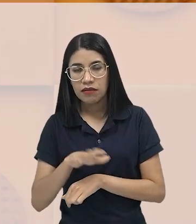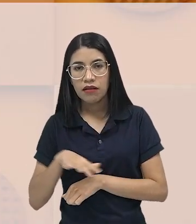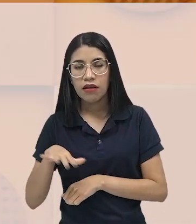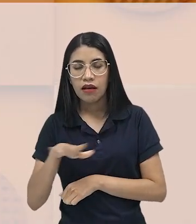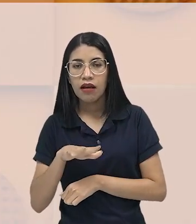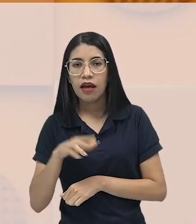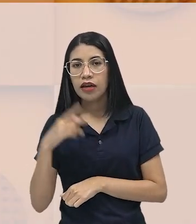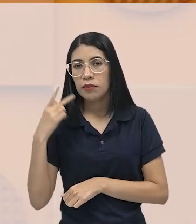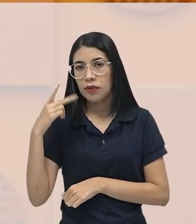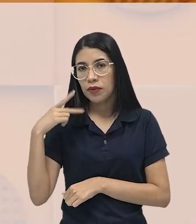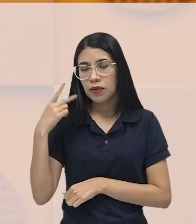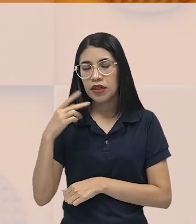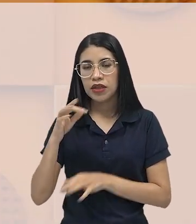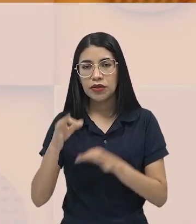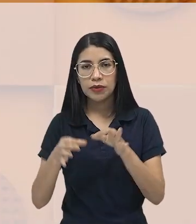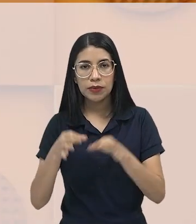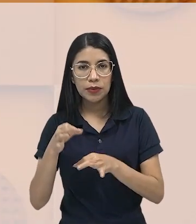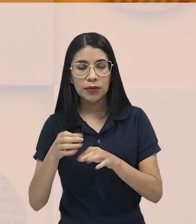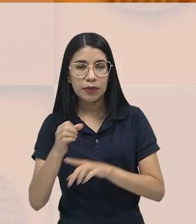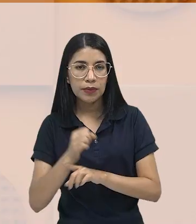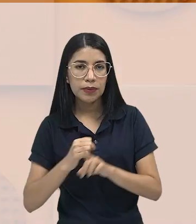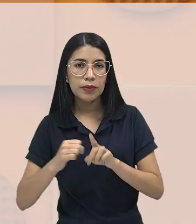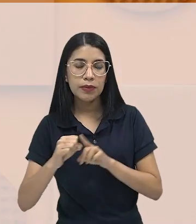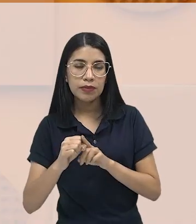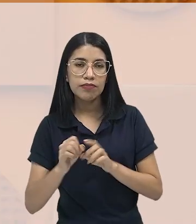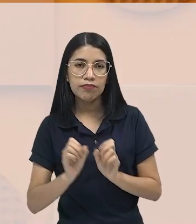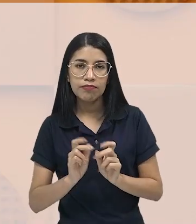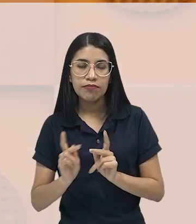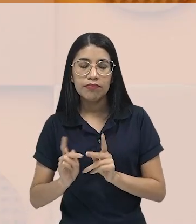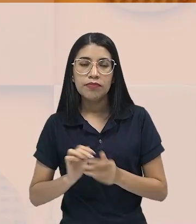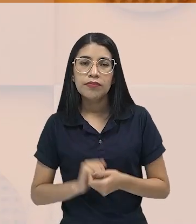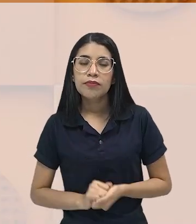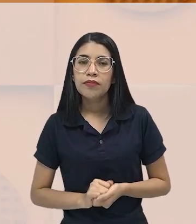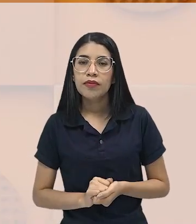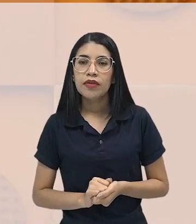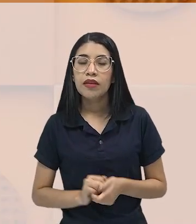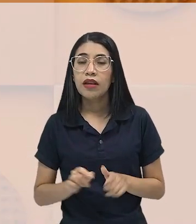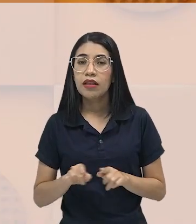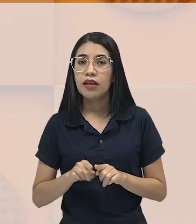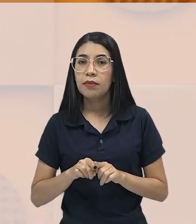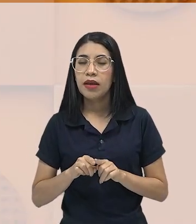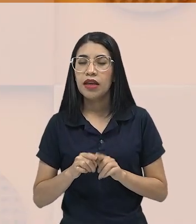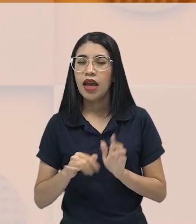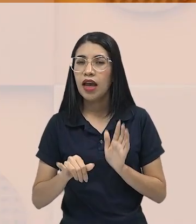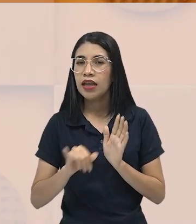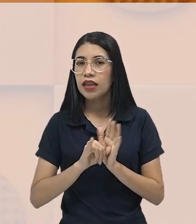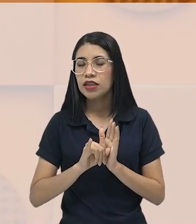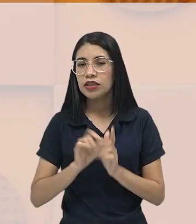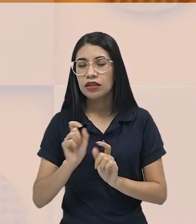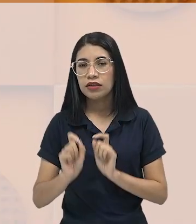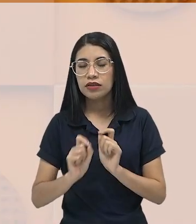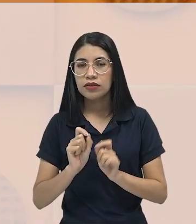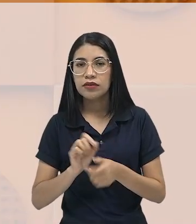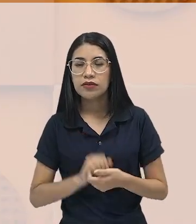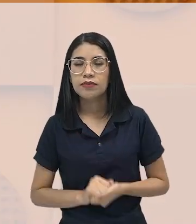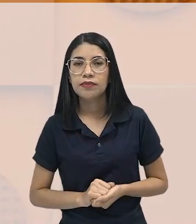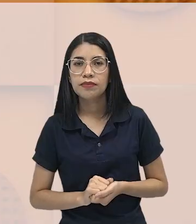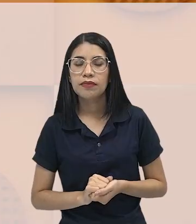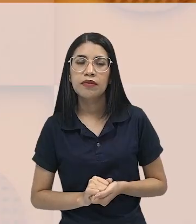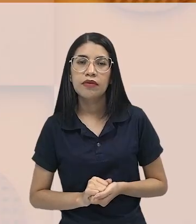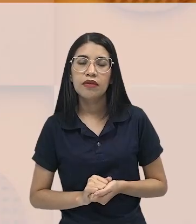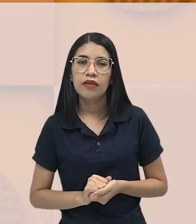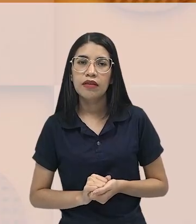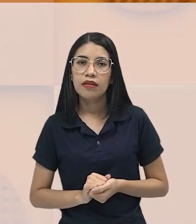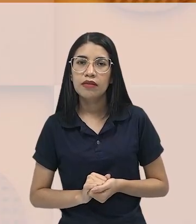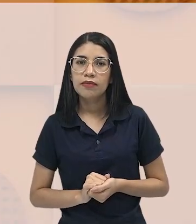âmbito político, jurídico, social e afins, tá bom? E a questão da identidade é uma coisa, quando a gente